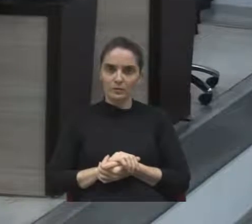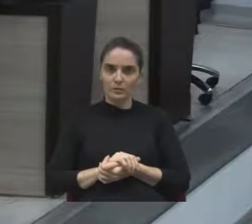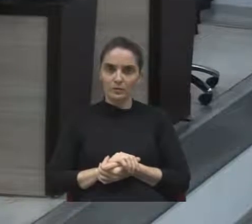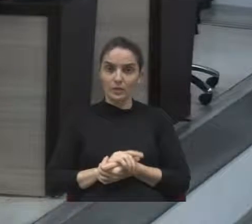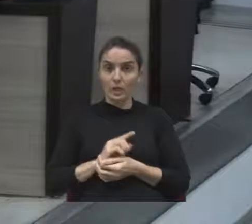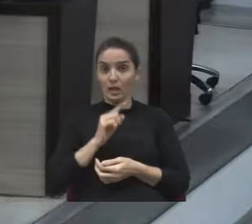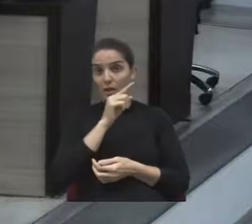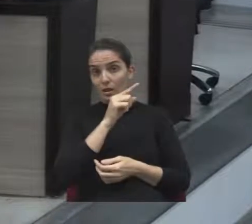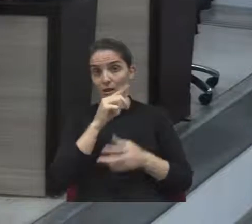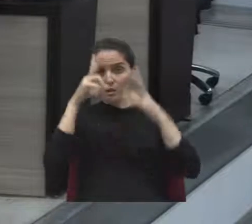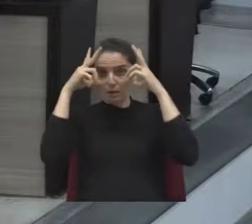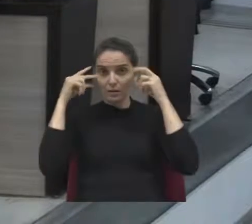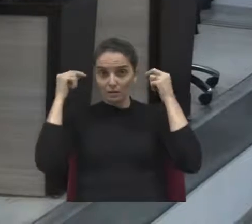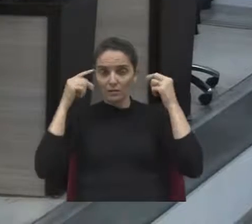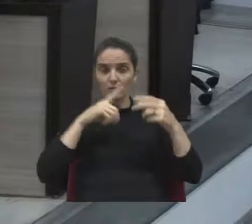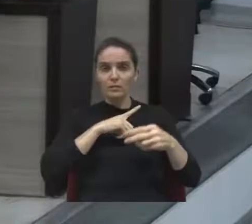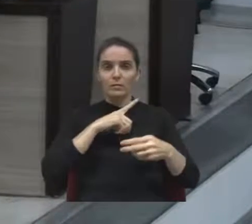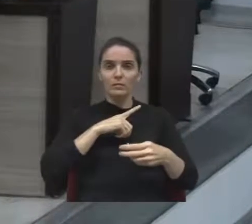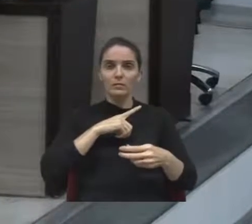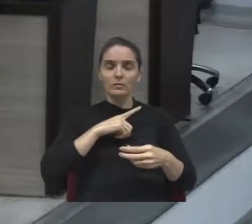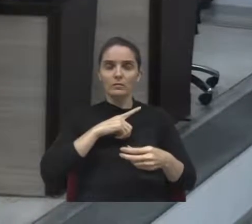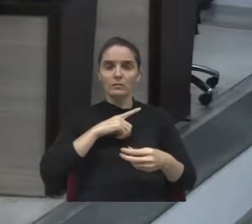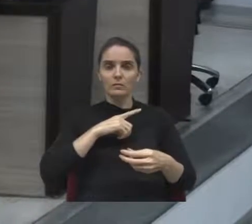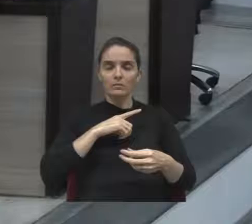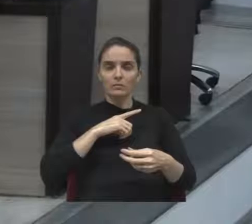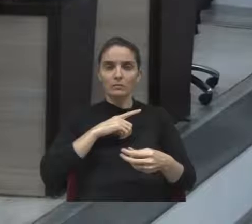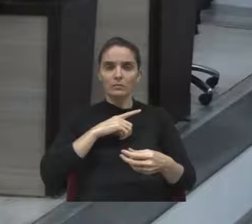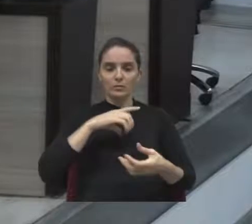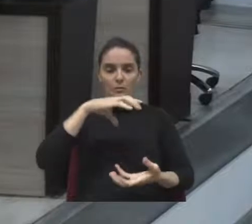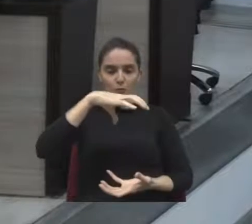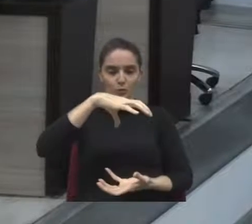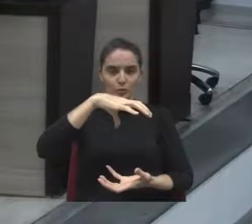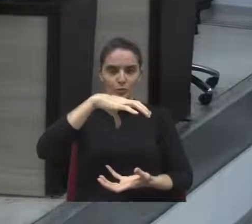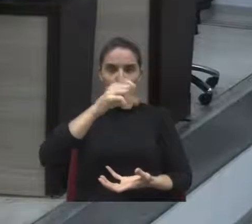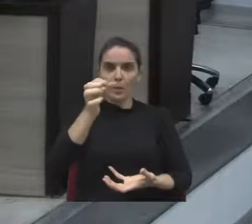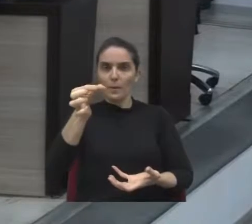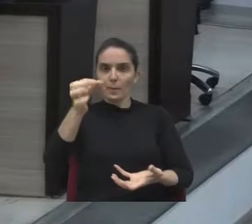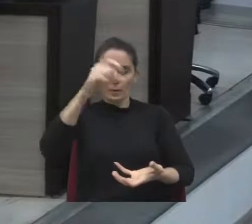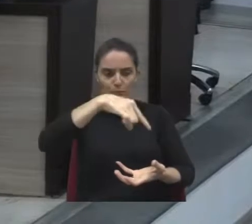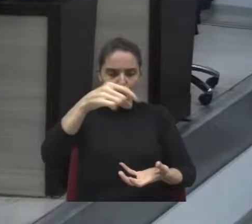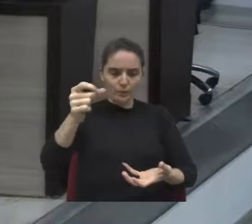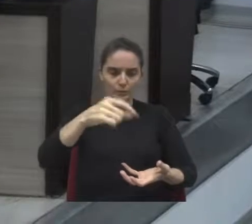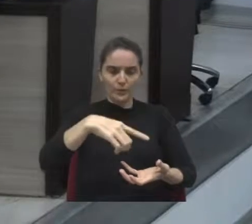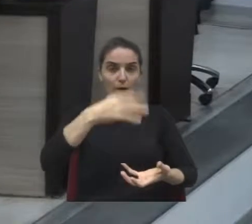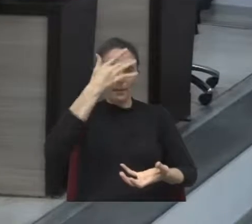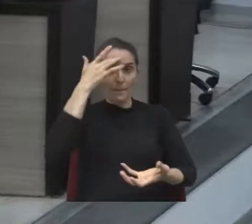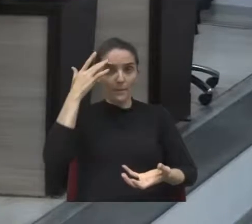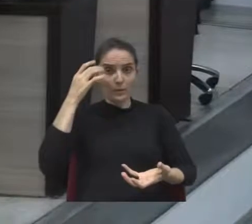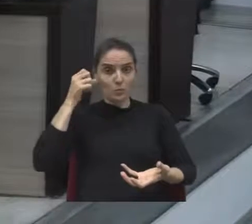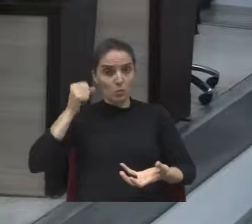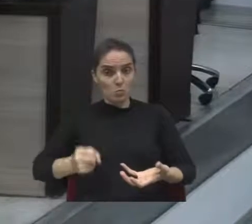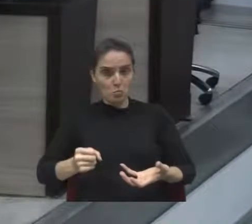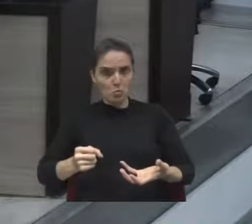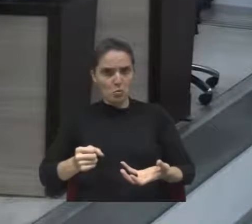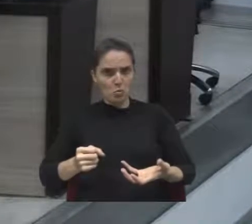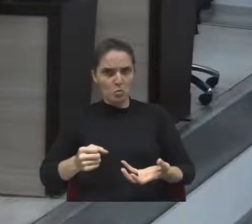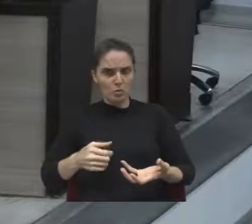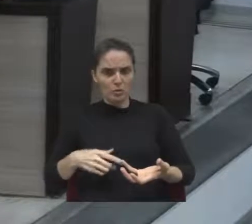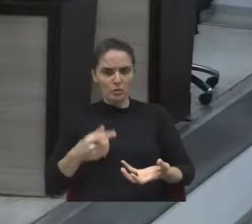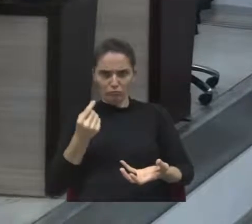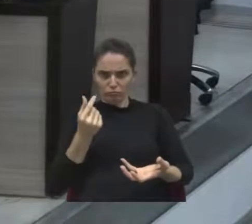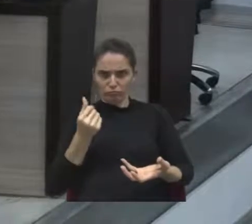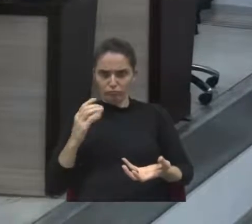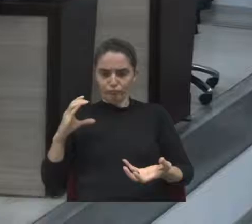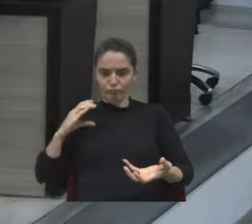um pote com moedas. Quem pode, põe mais moedas de ouro. Quem não pode, tira